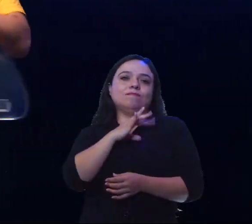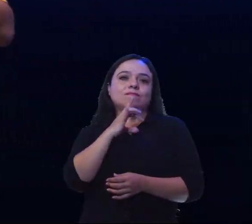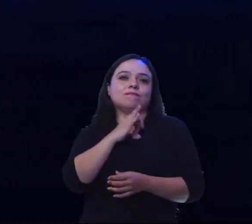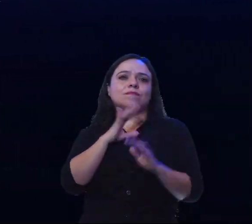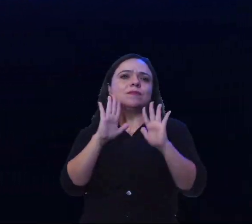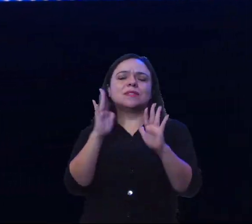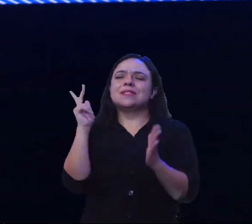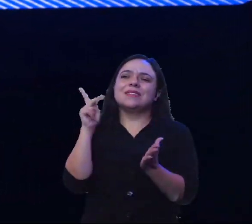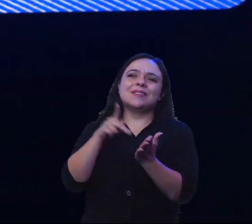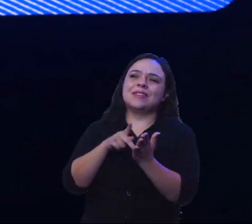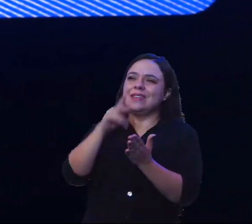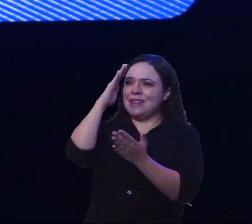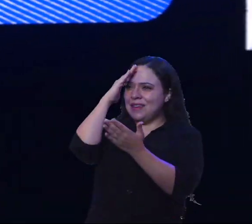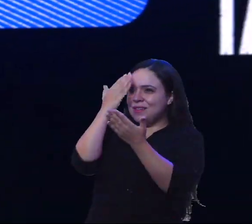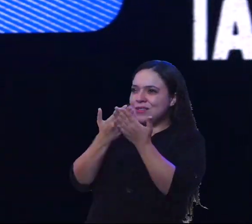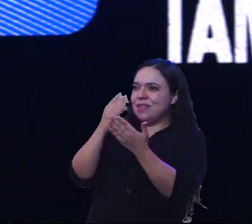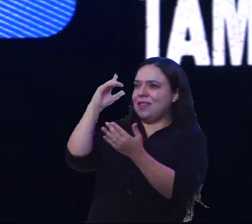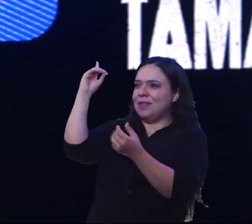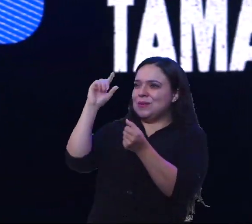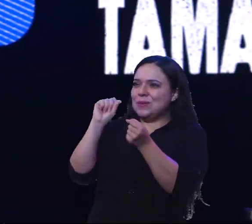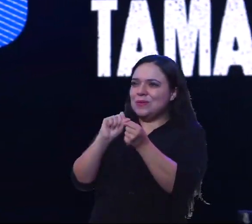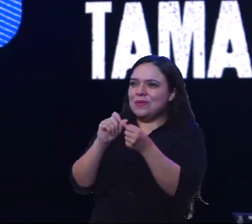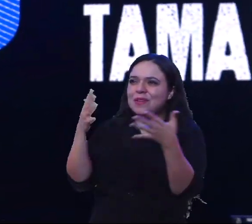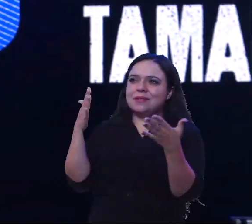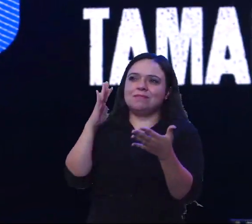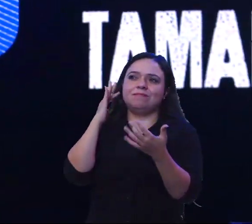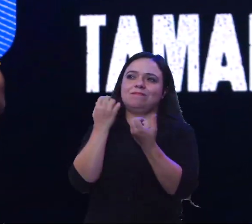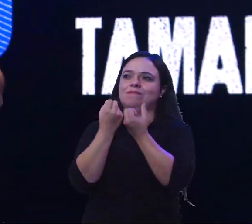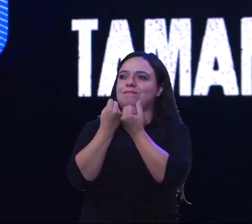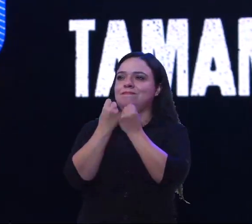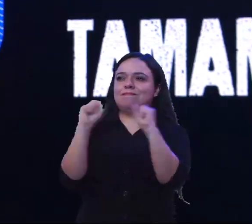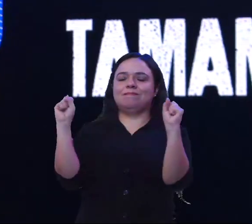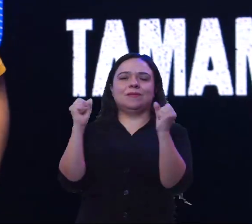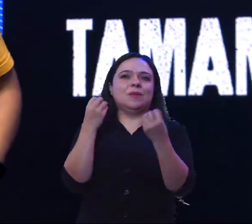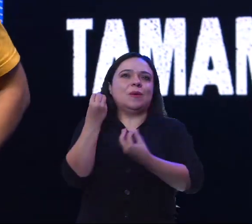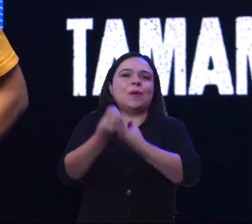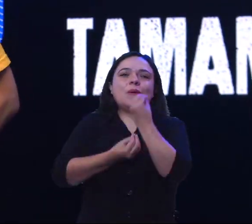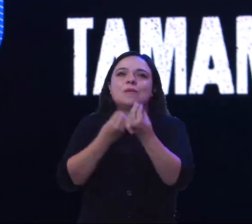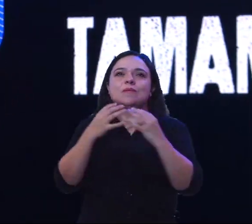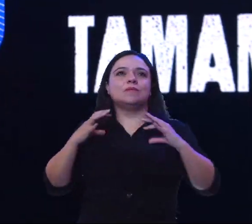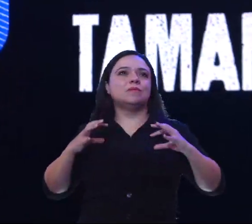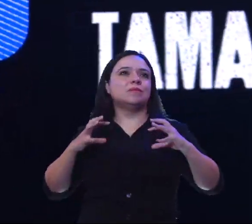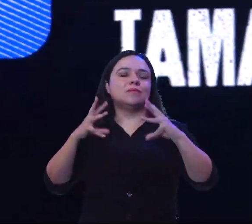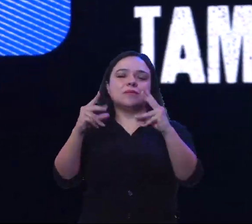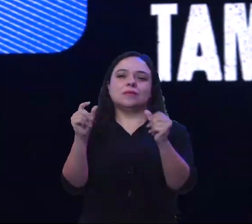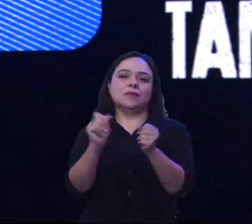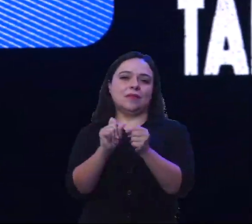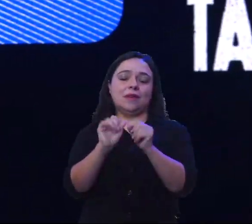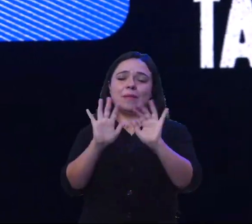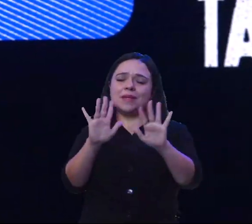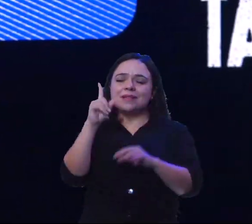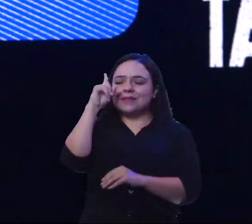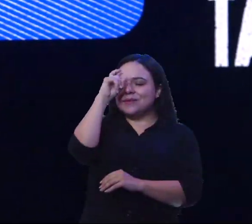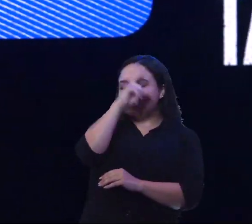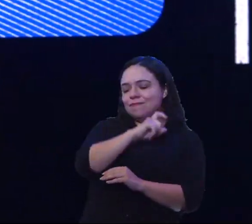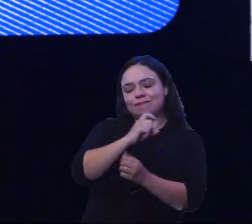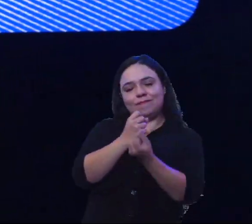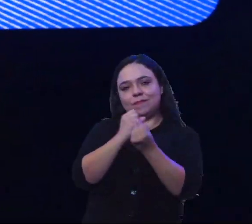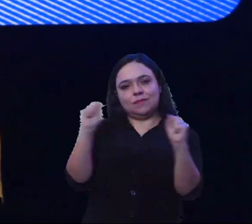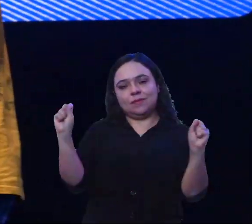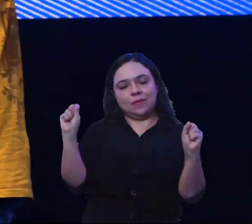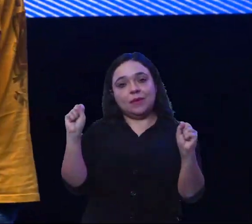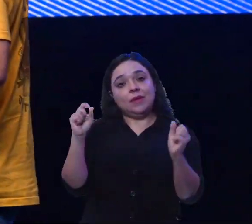consegue acreditar que Deus pode fazer tudo aquilo que Ele está revelando ou impulsionando, porque a gente acha que é muito difícil, e sempre